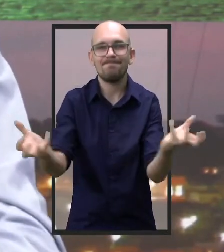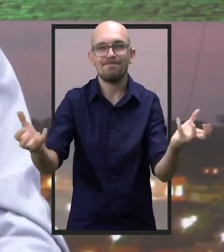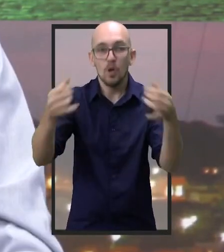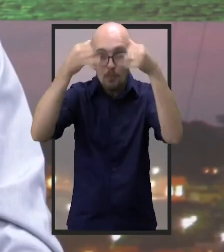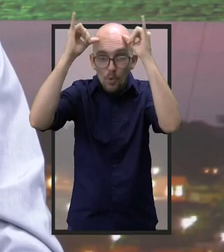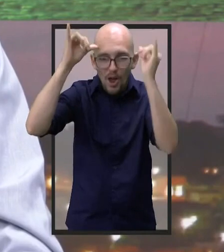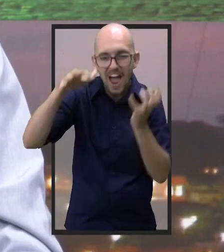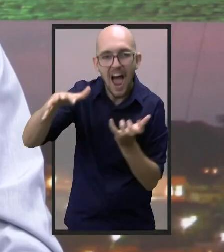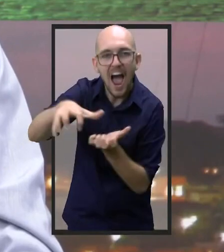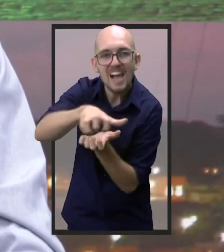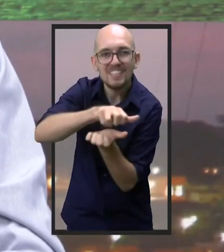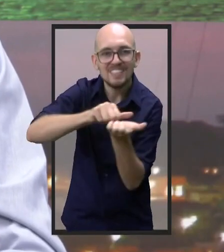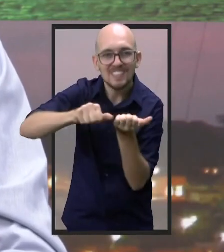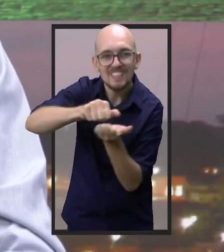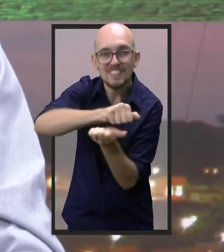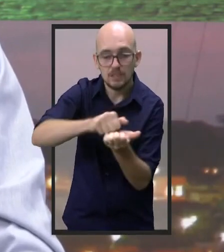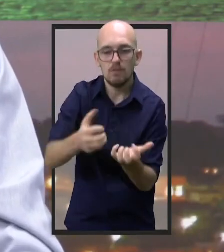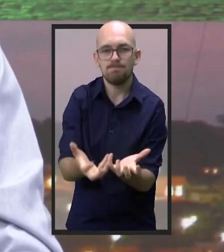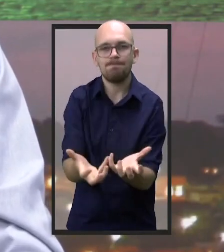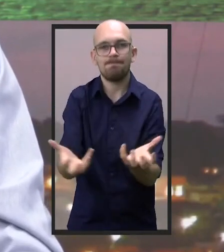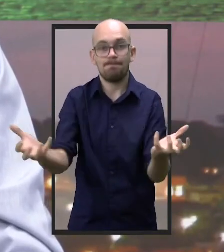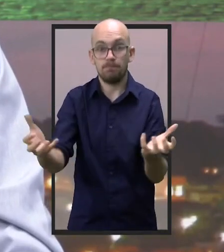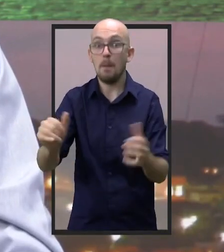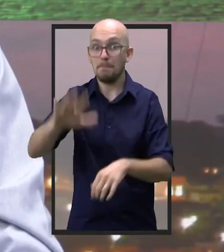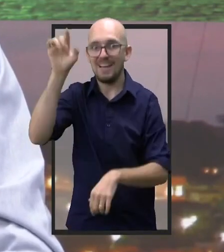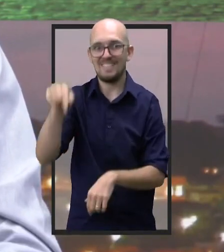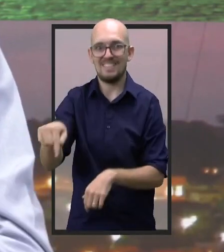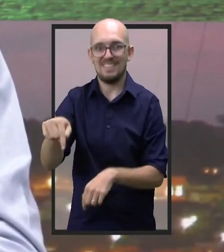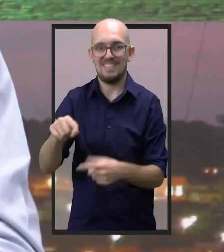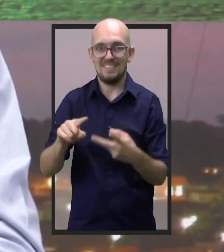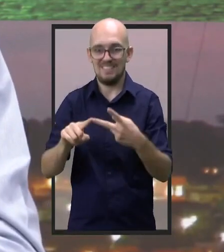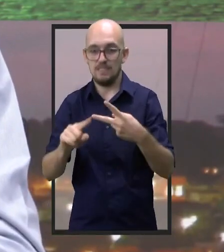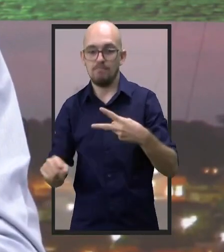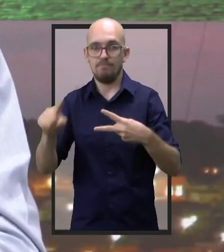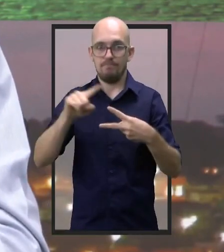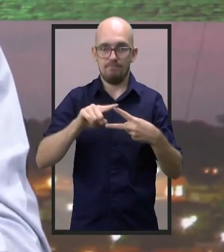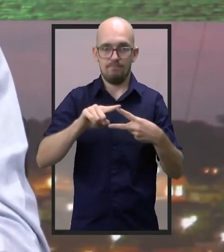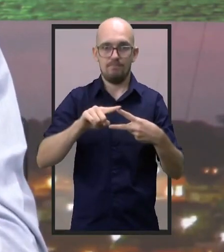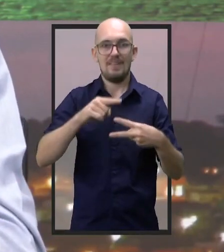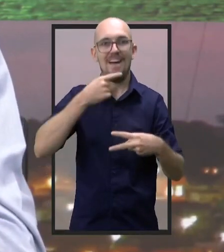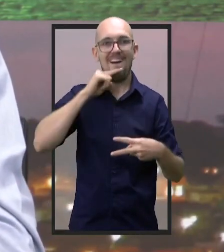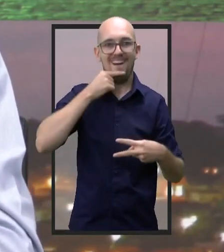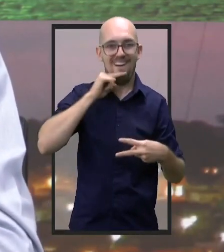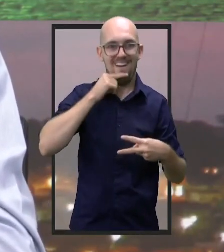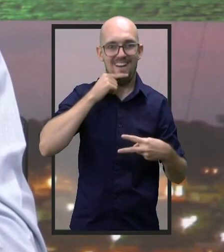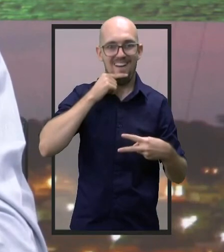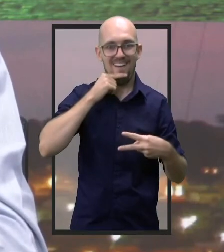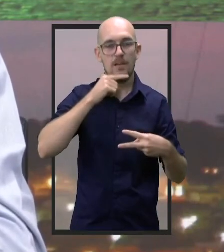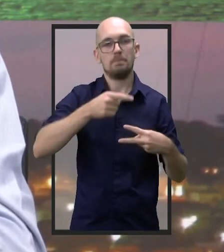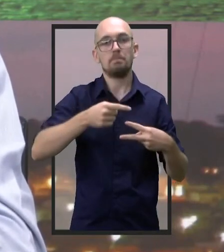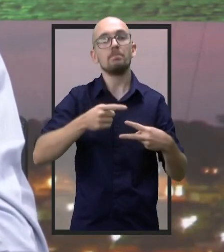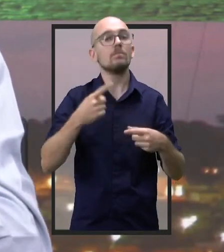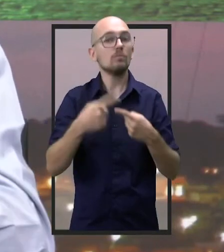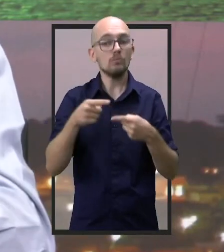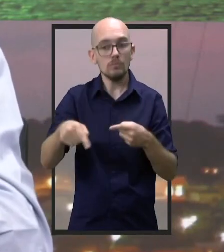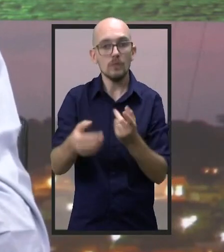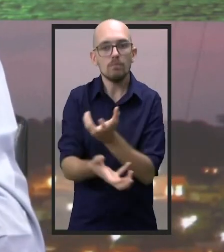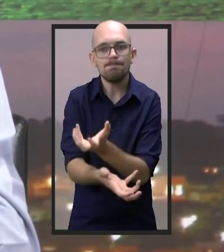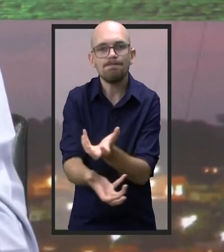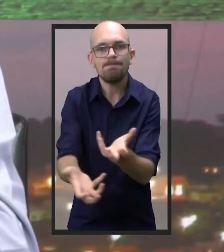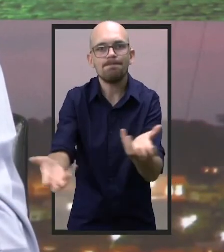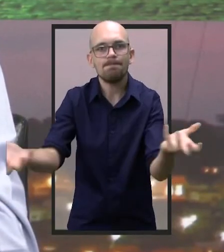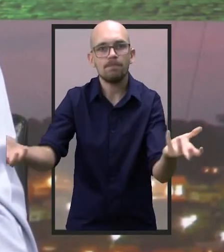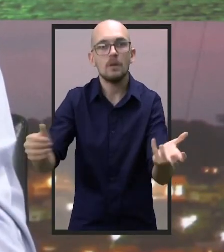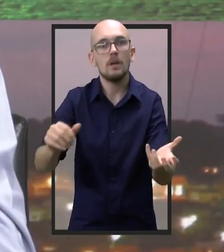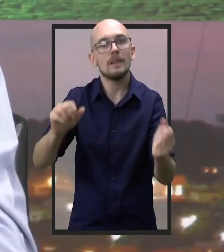da bovinocultura. 40% dos solos paulistas. É ali que está o potencial crescimento ou de soja